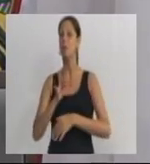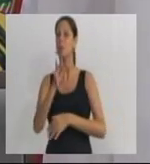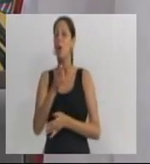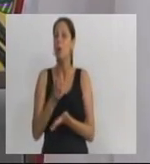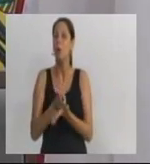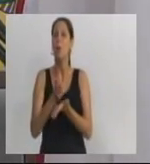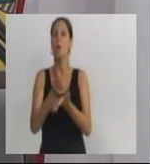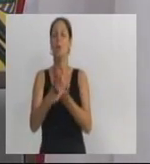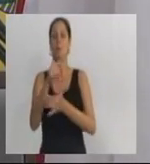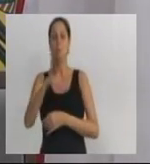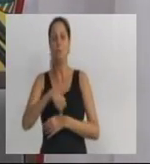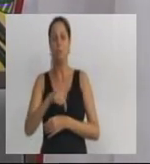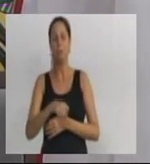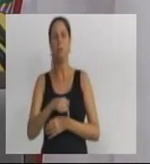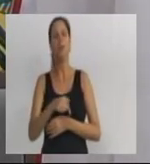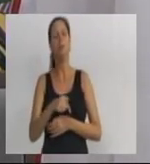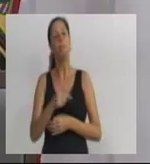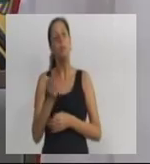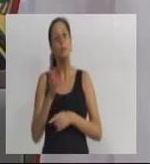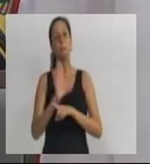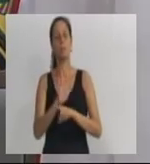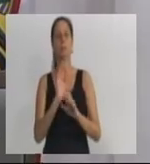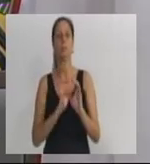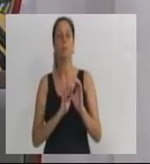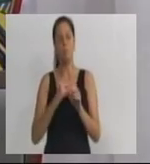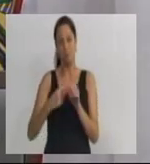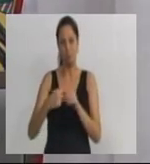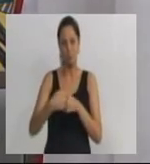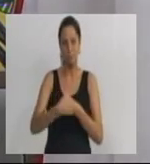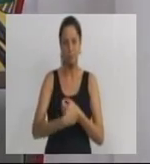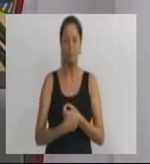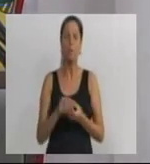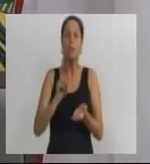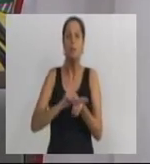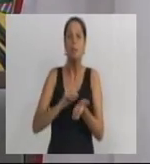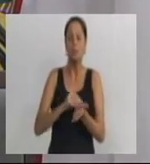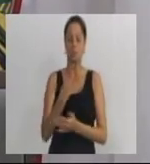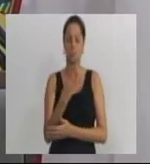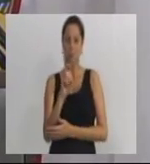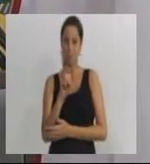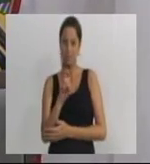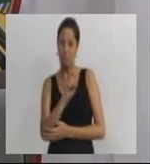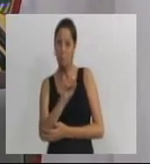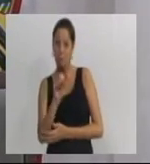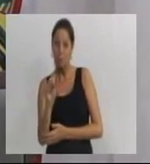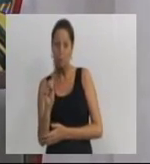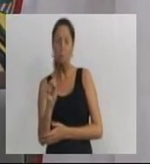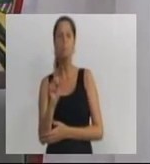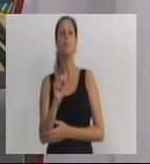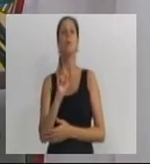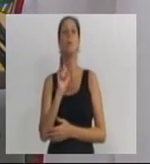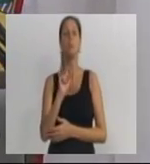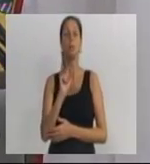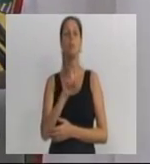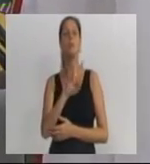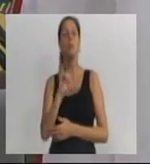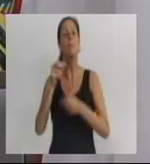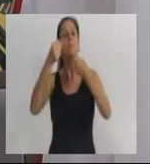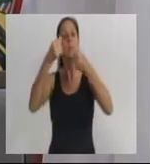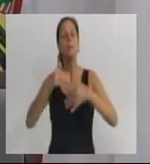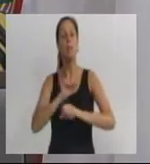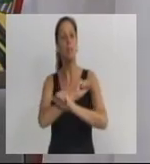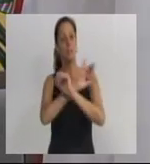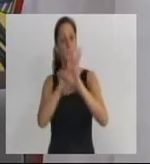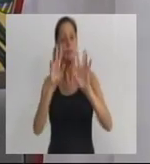também quero aqui dizer, dos últimos 45 segundos, que vamos esclarecer muito bem os 2 milhões, até